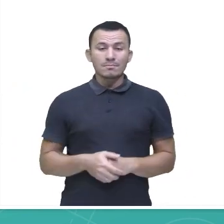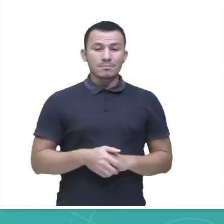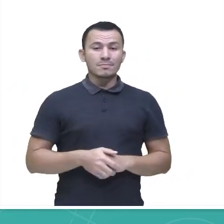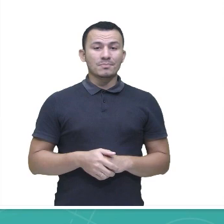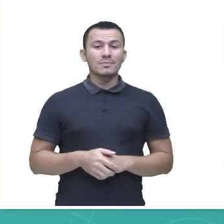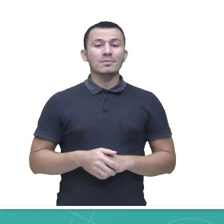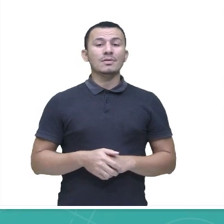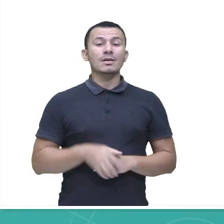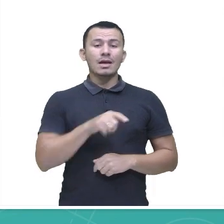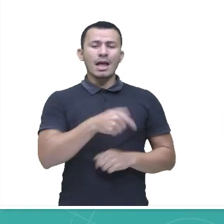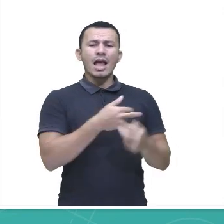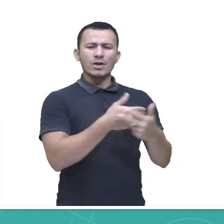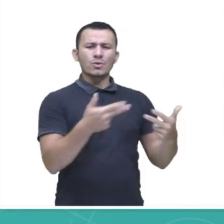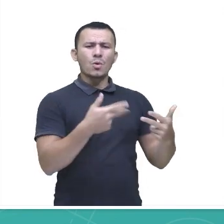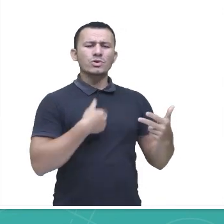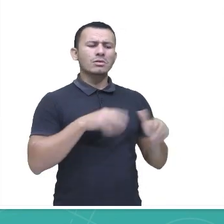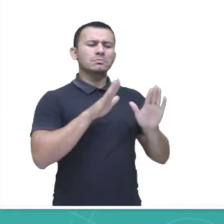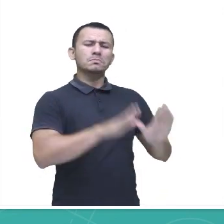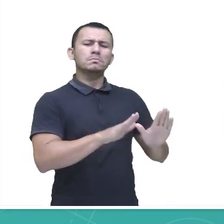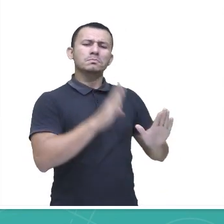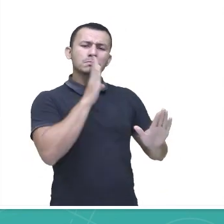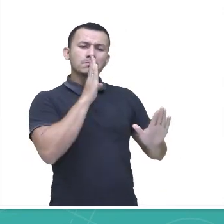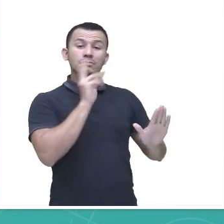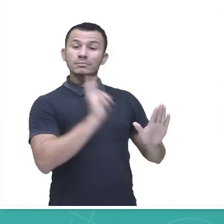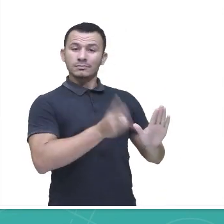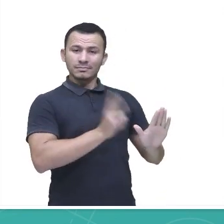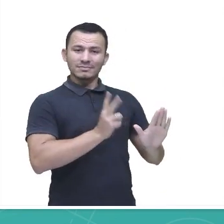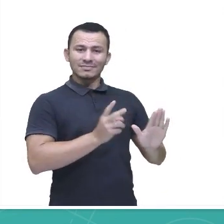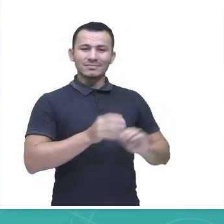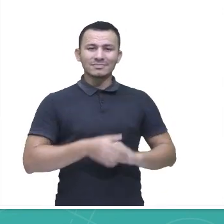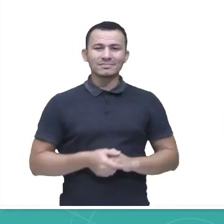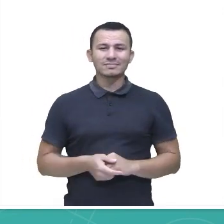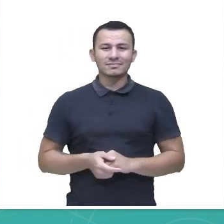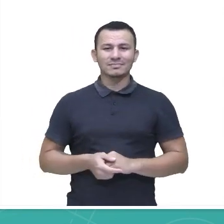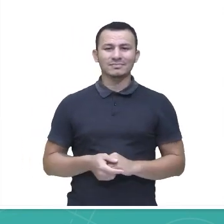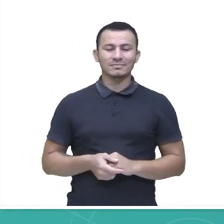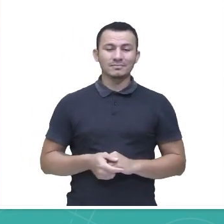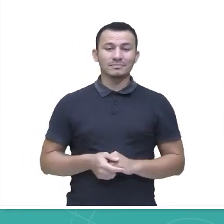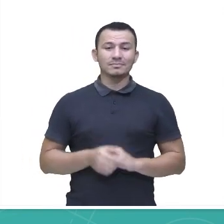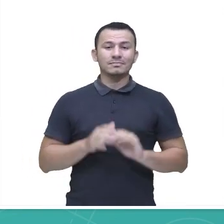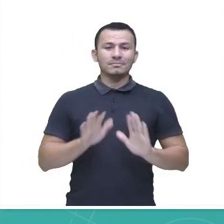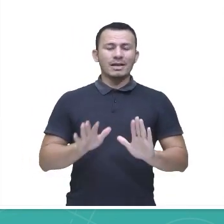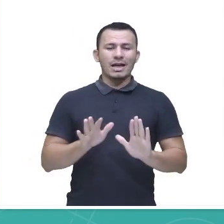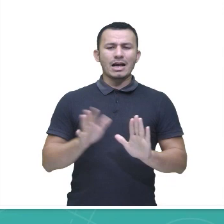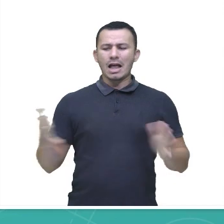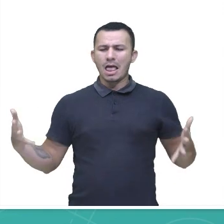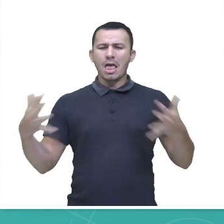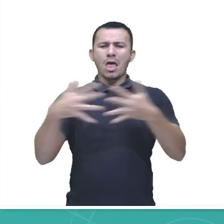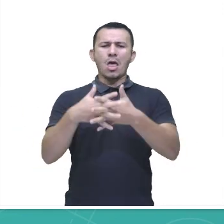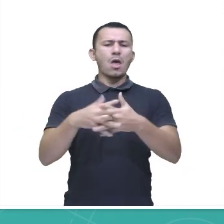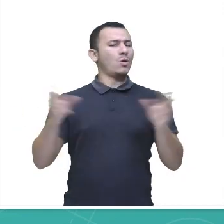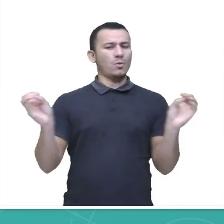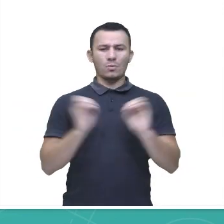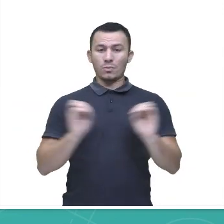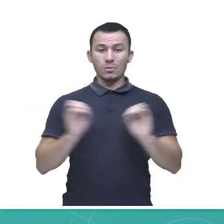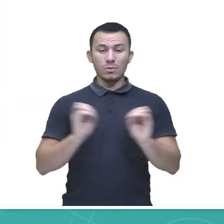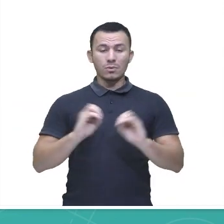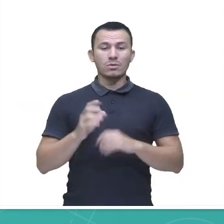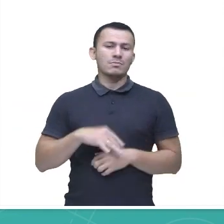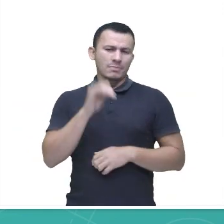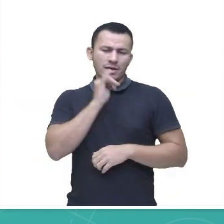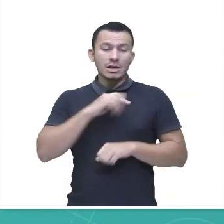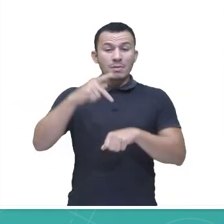as coisas são quietas, coisas. Bastam-se, não se metem com ninguém. Uma